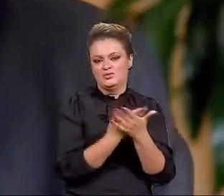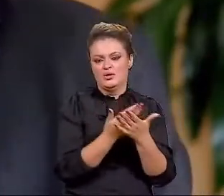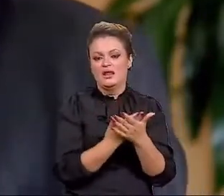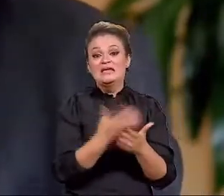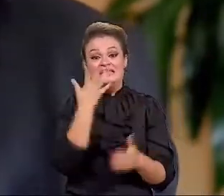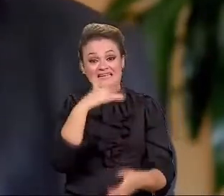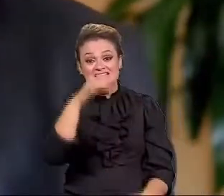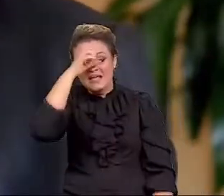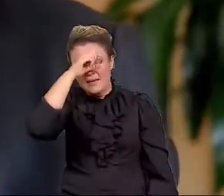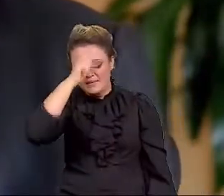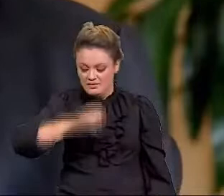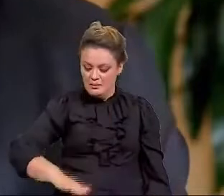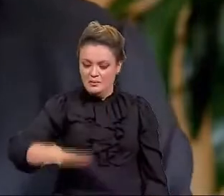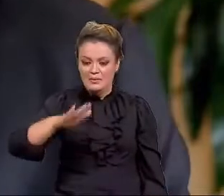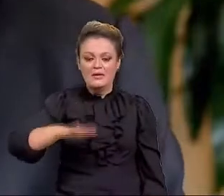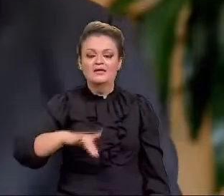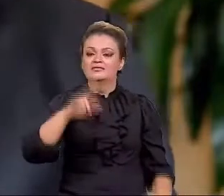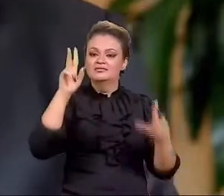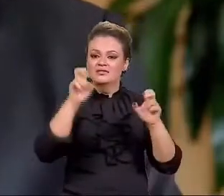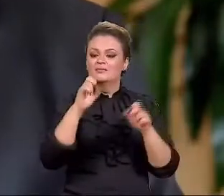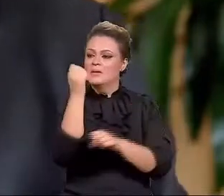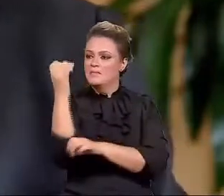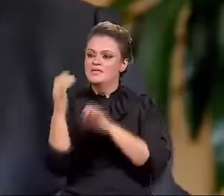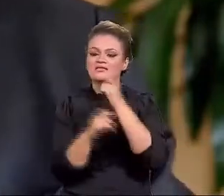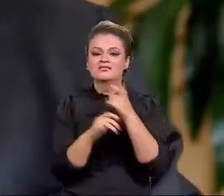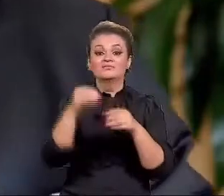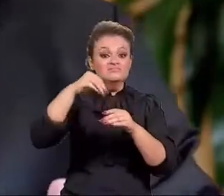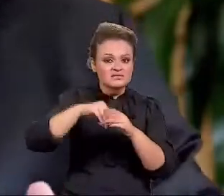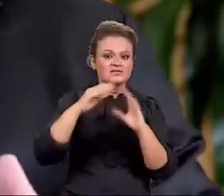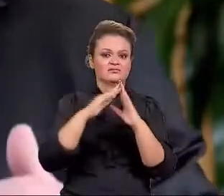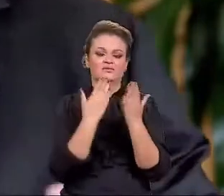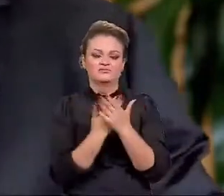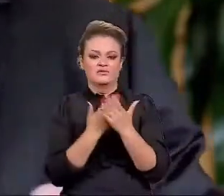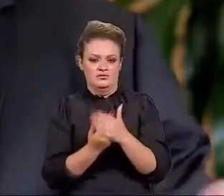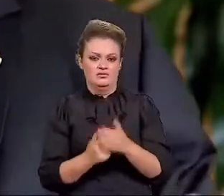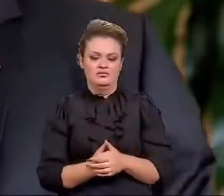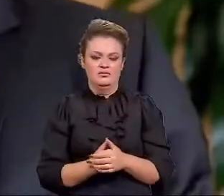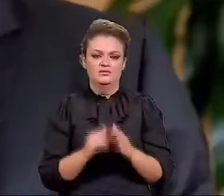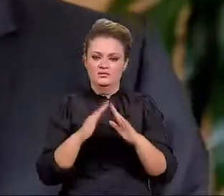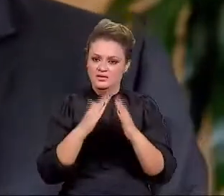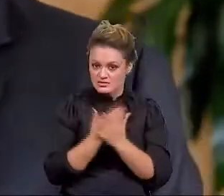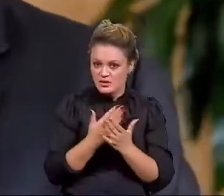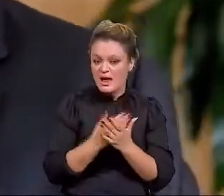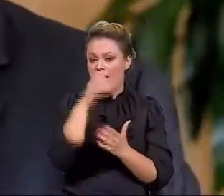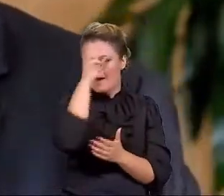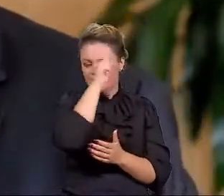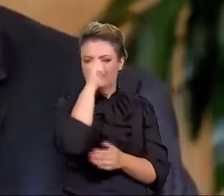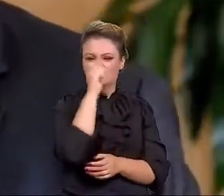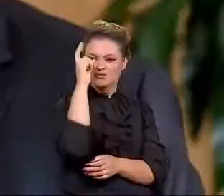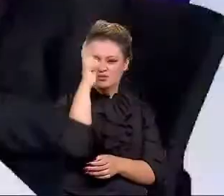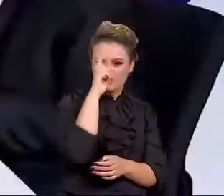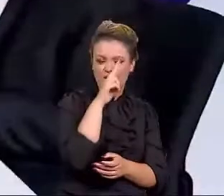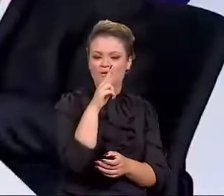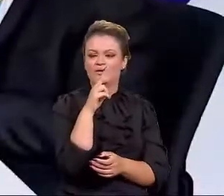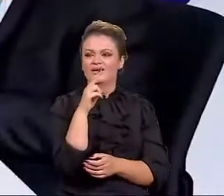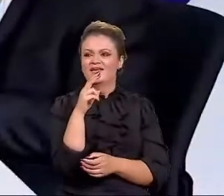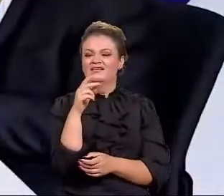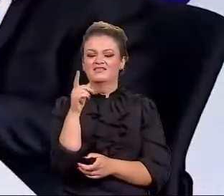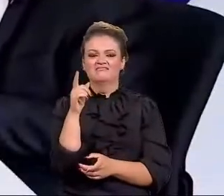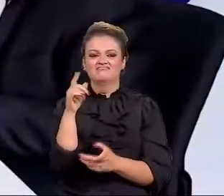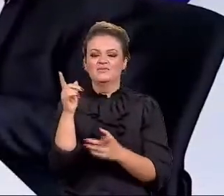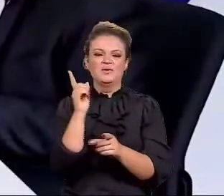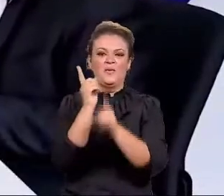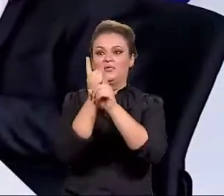na escola. Da mesma forma que ele vai aprender a história de que Cabral descobriu o Brasil, ele tem que aprender